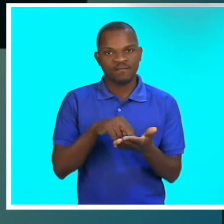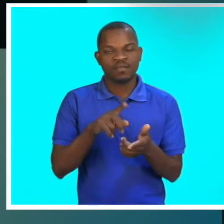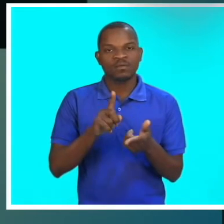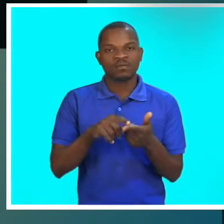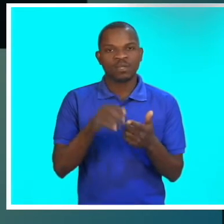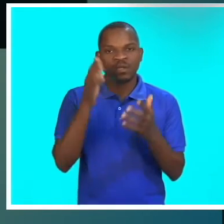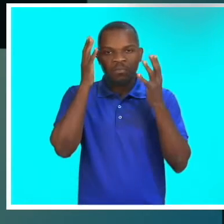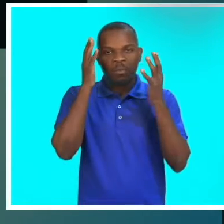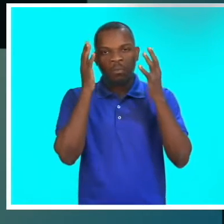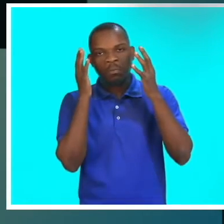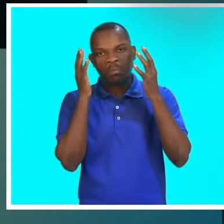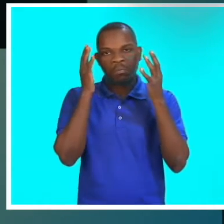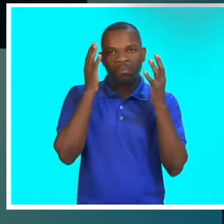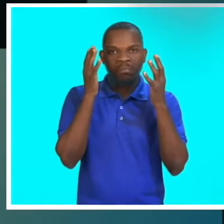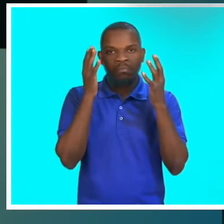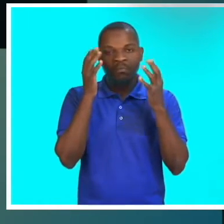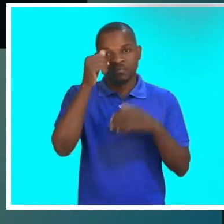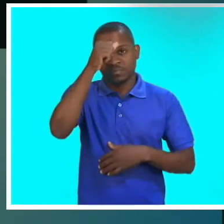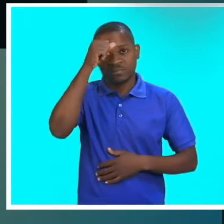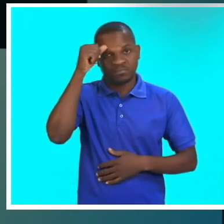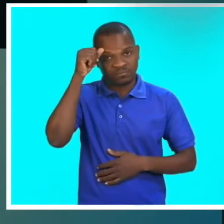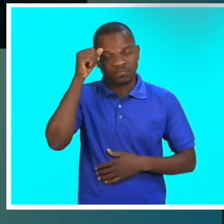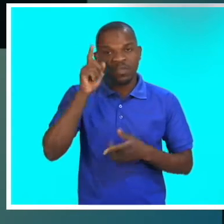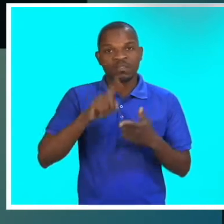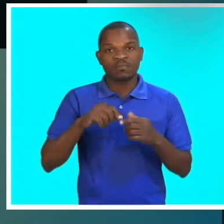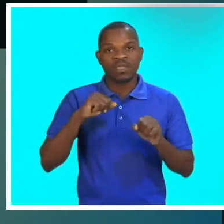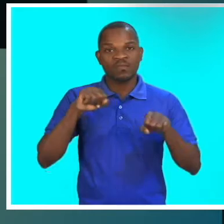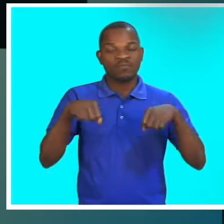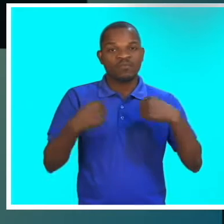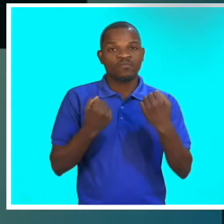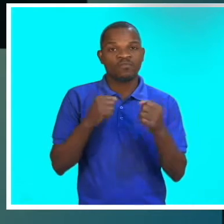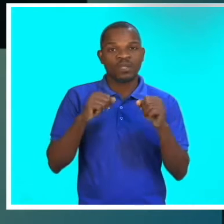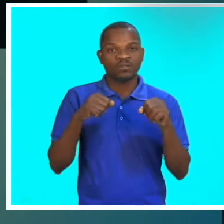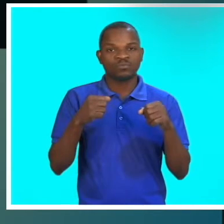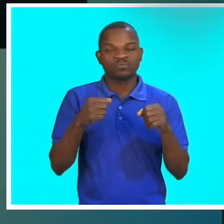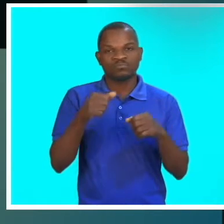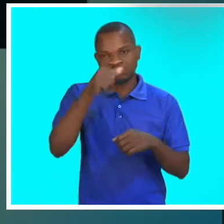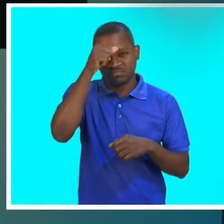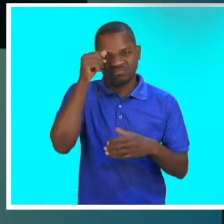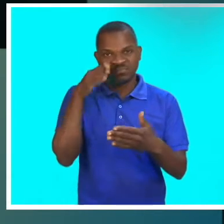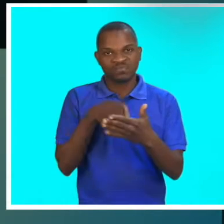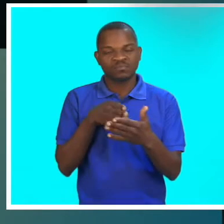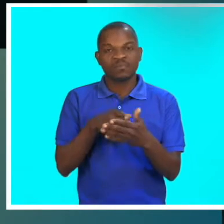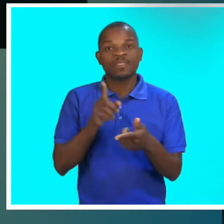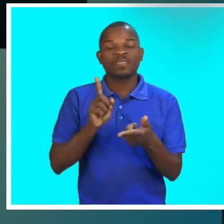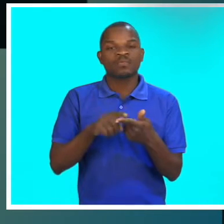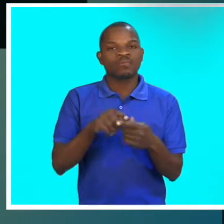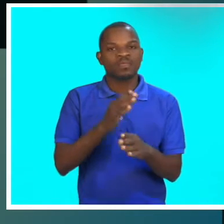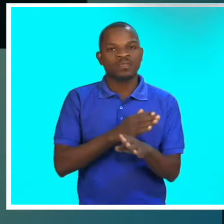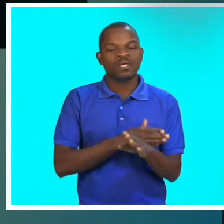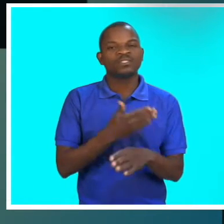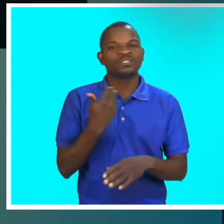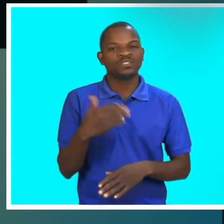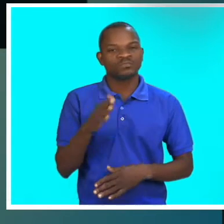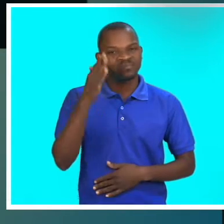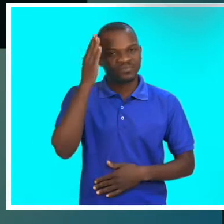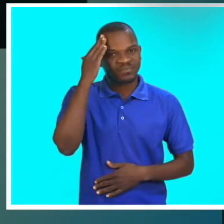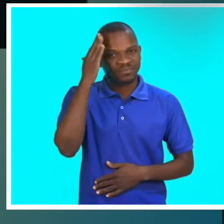Não segurava a cabeça e as funções motoras eram aumentadas. No início eu lembro que